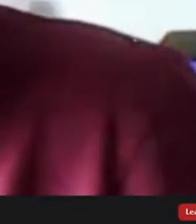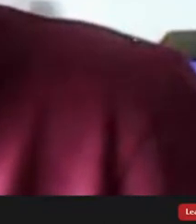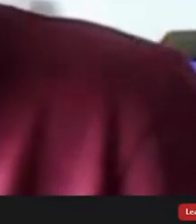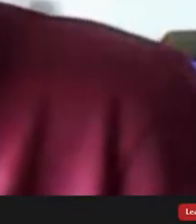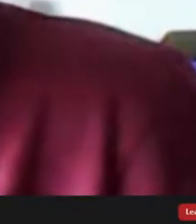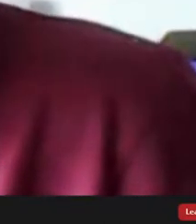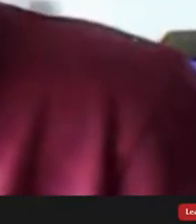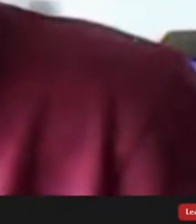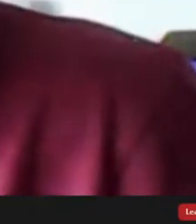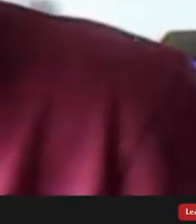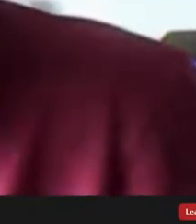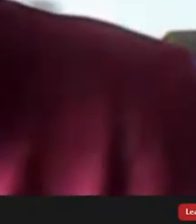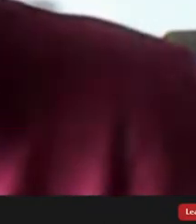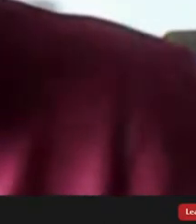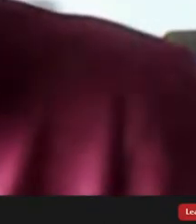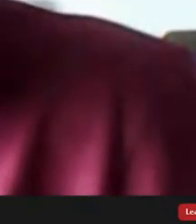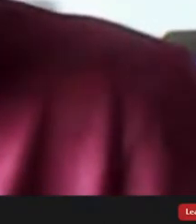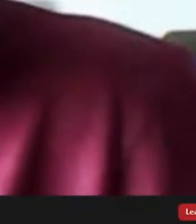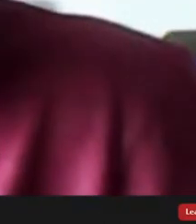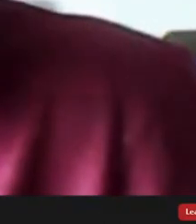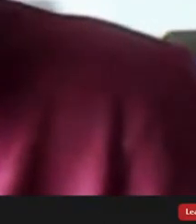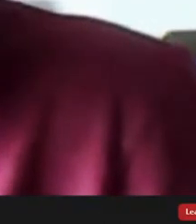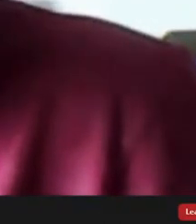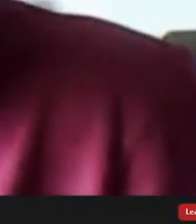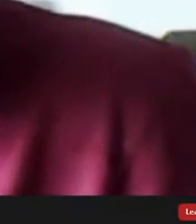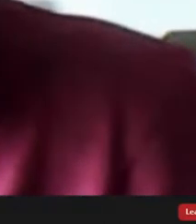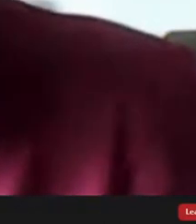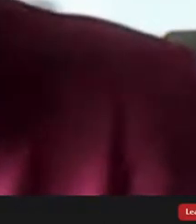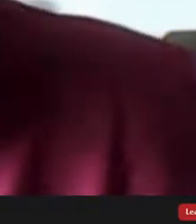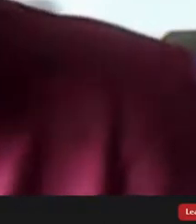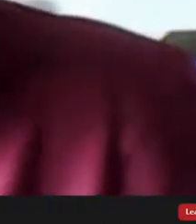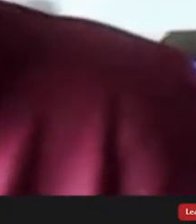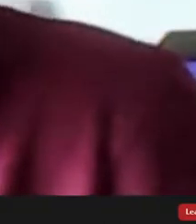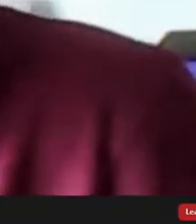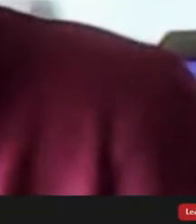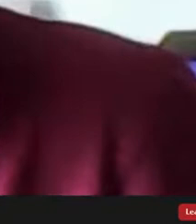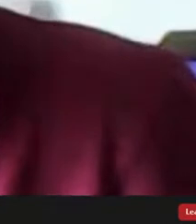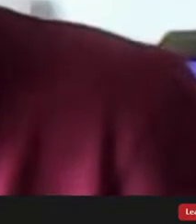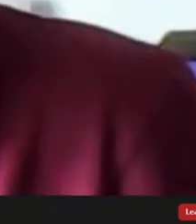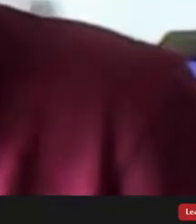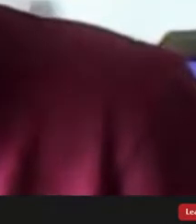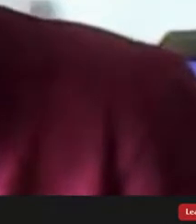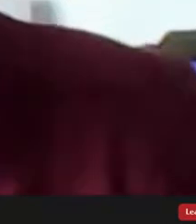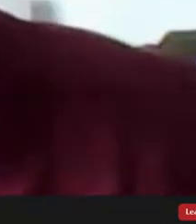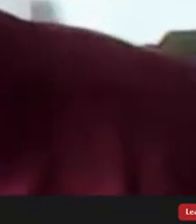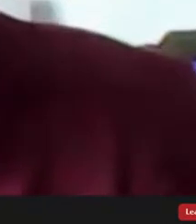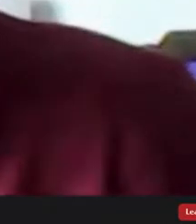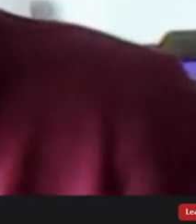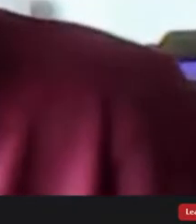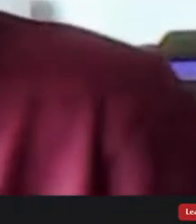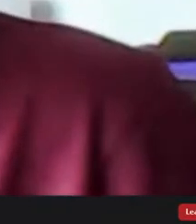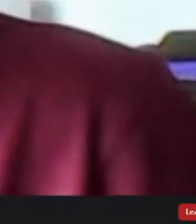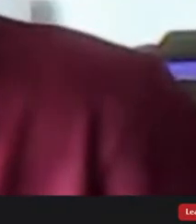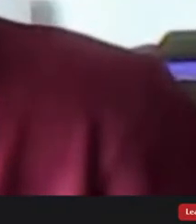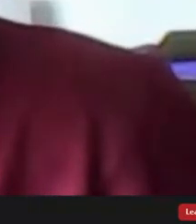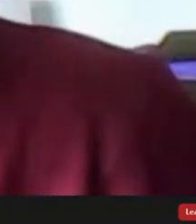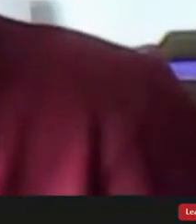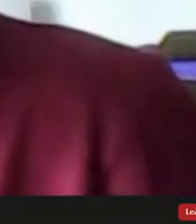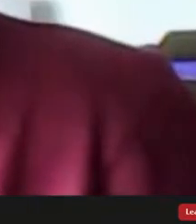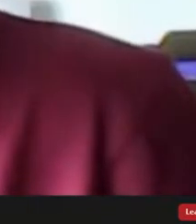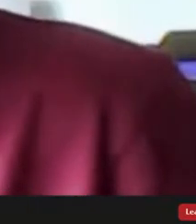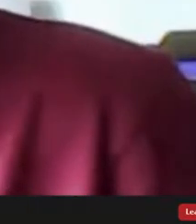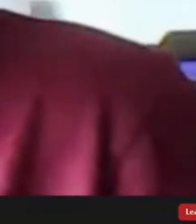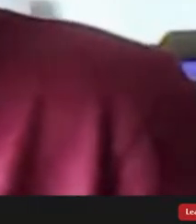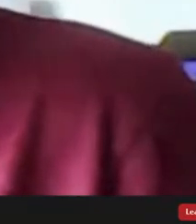seguidamente invadida com furtos de equipamentos, furtos de cabos, né, uma situação muito